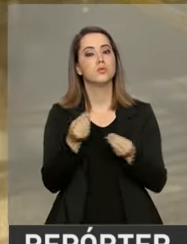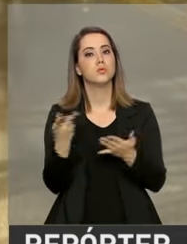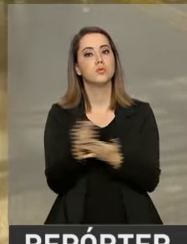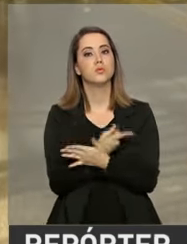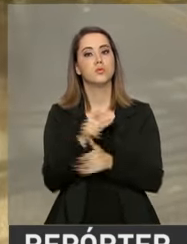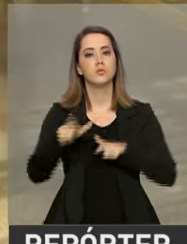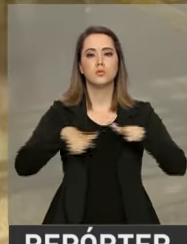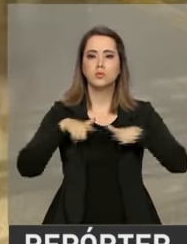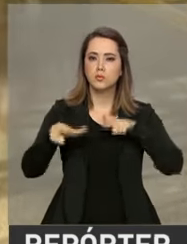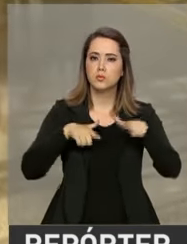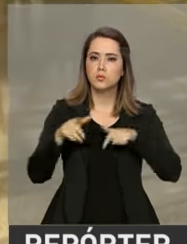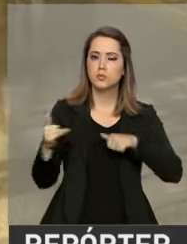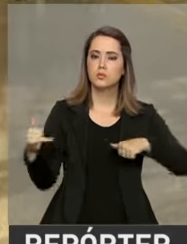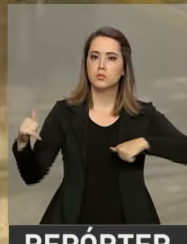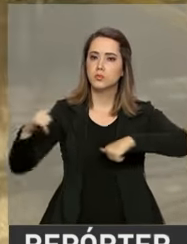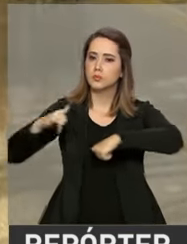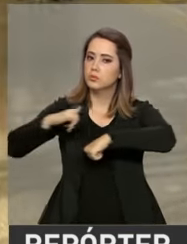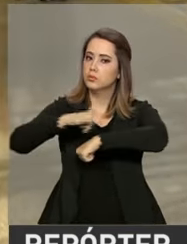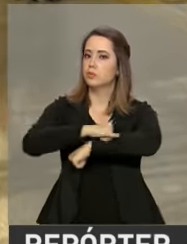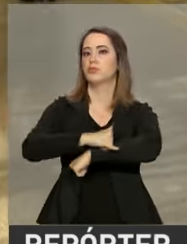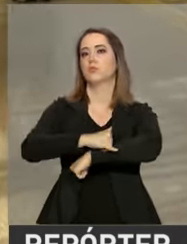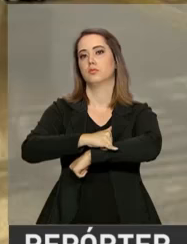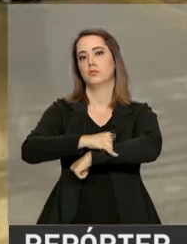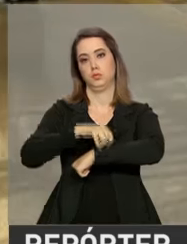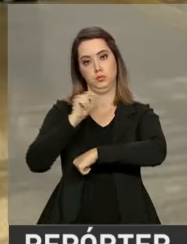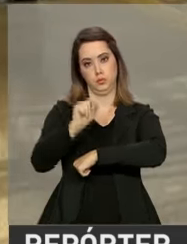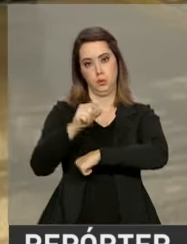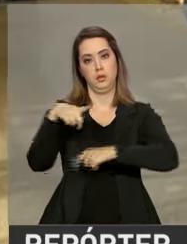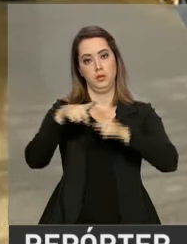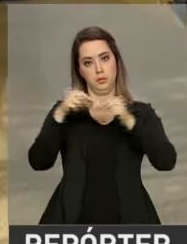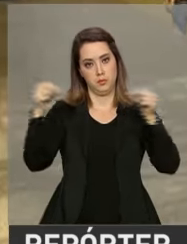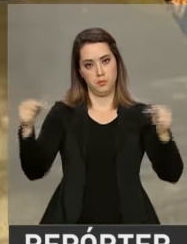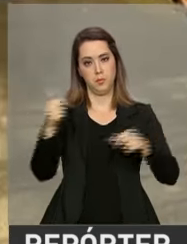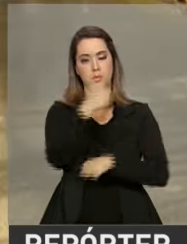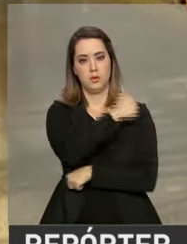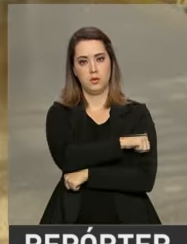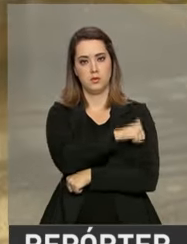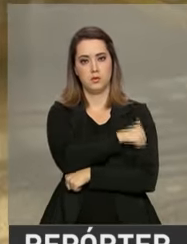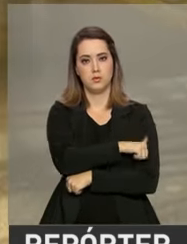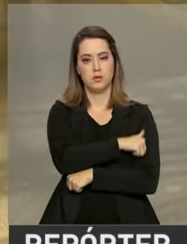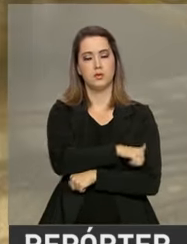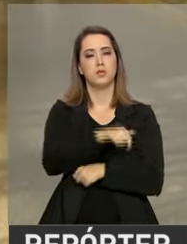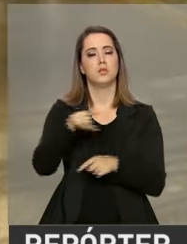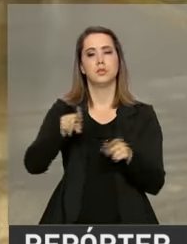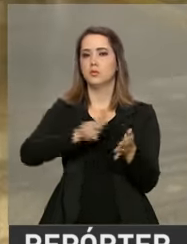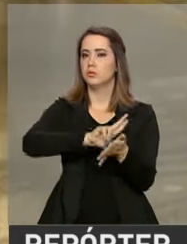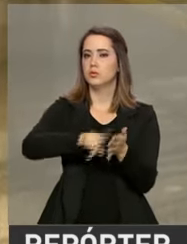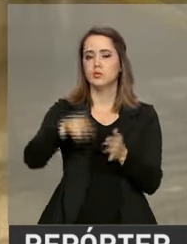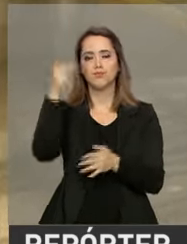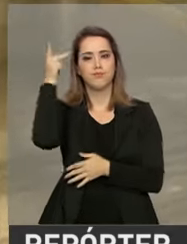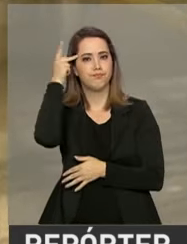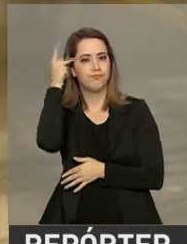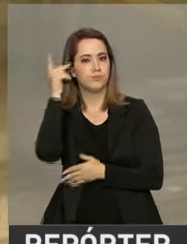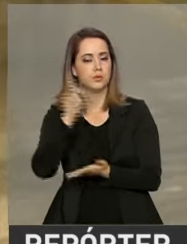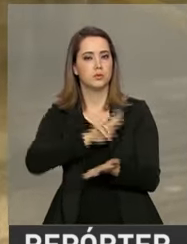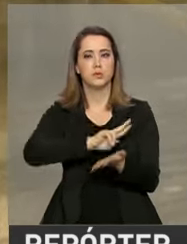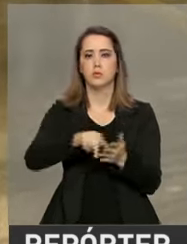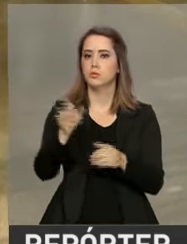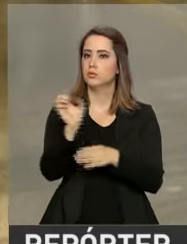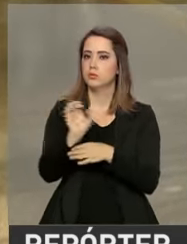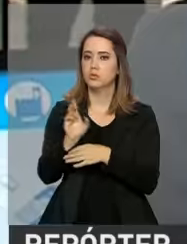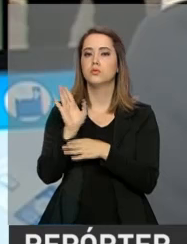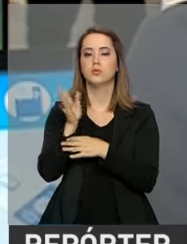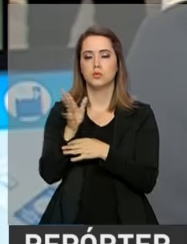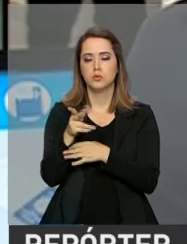futebol além do rio de janeiro os terminais de brasília manaus salvador e são paulo já foram aprovados pelo